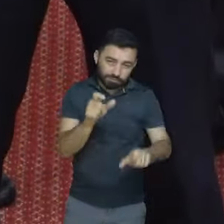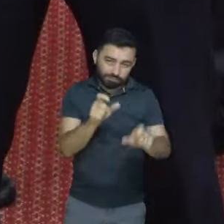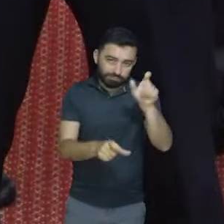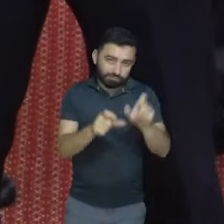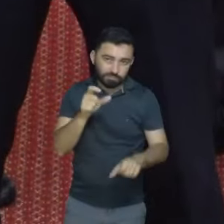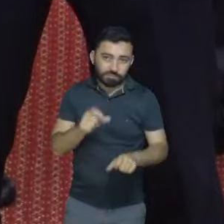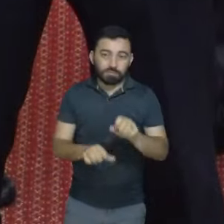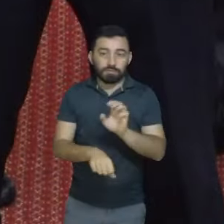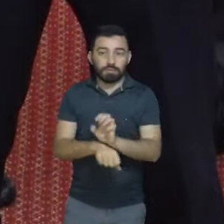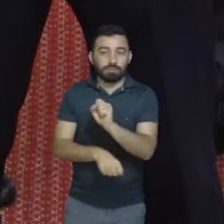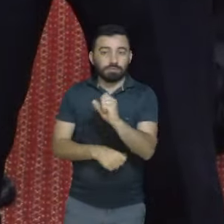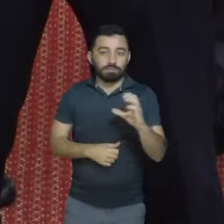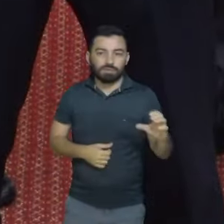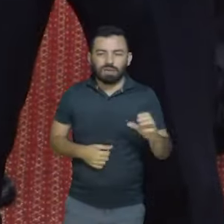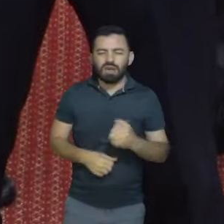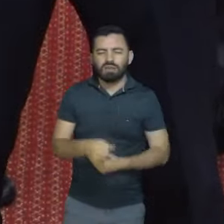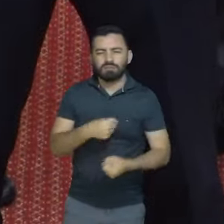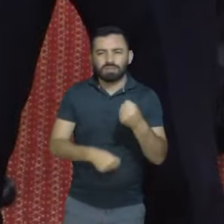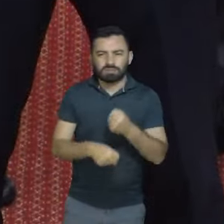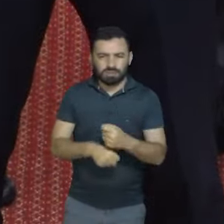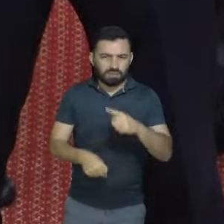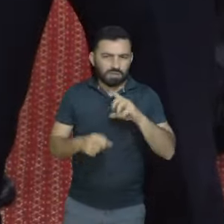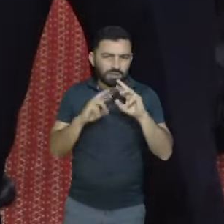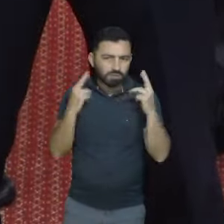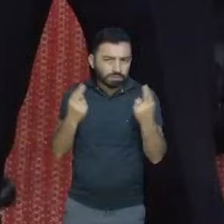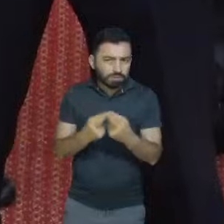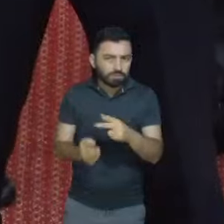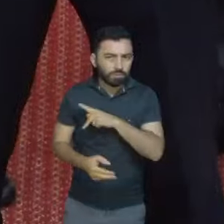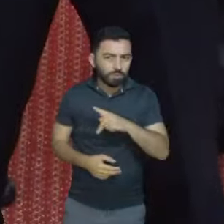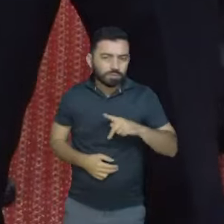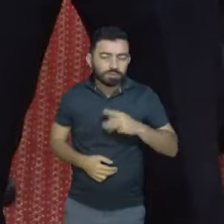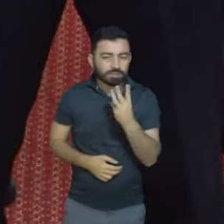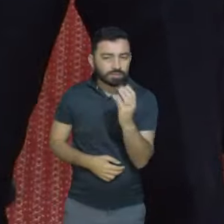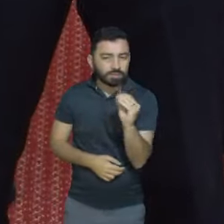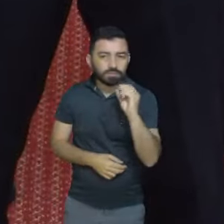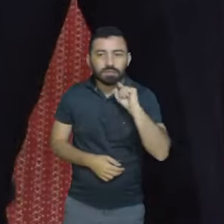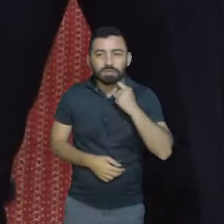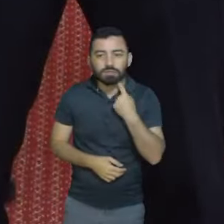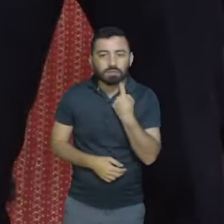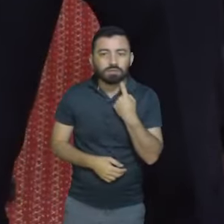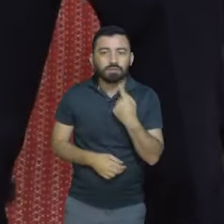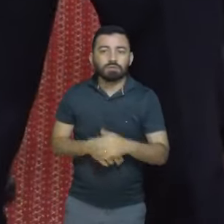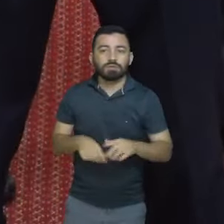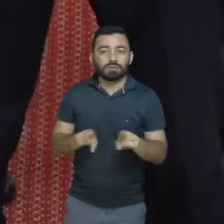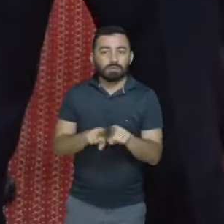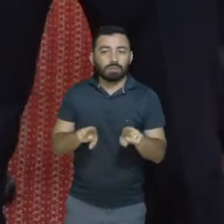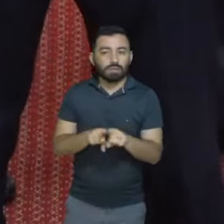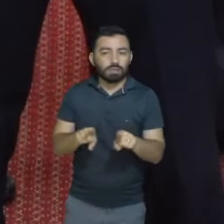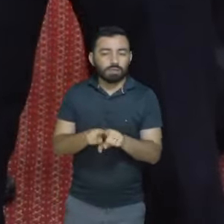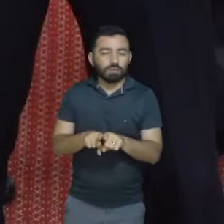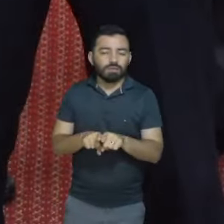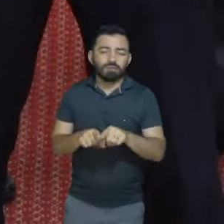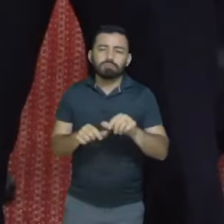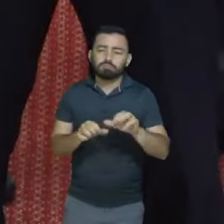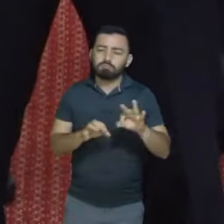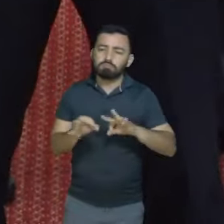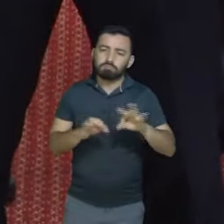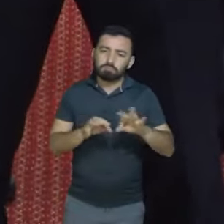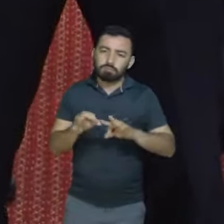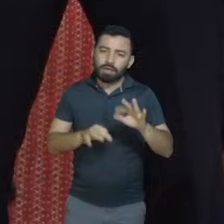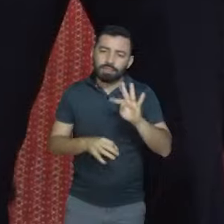ano passado, quando fizemos a audiência pública aqui, dia 30 de maio, depois regulamentamos a TEV,